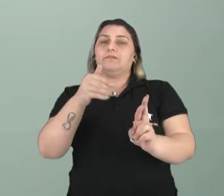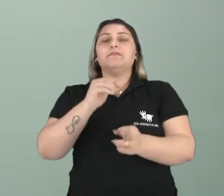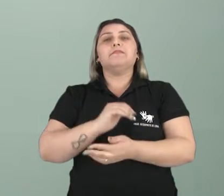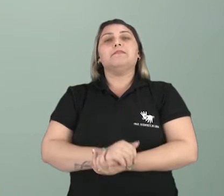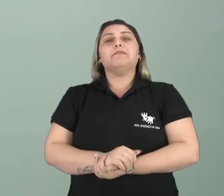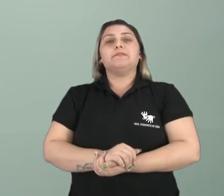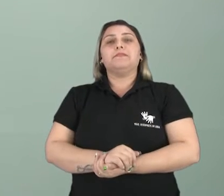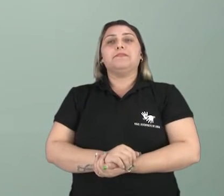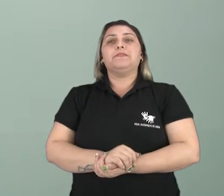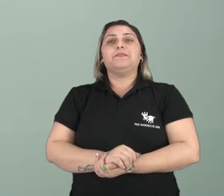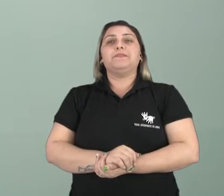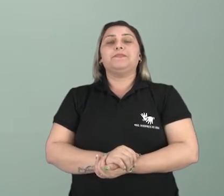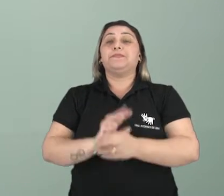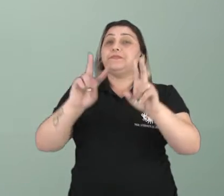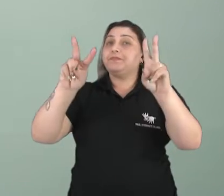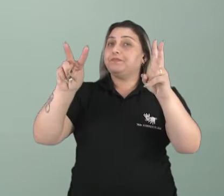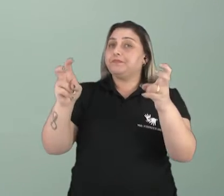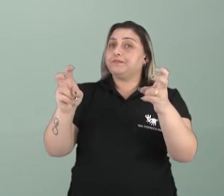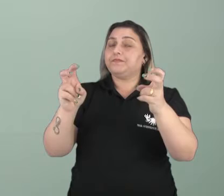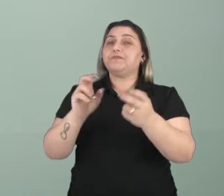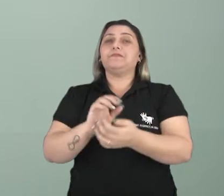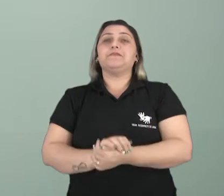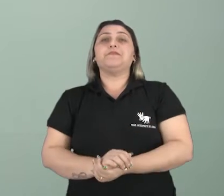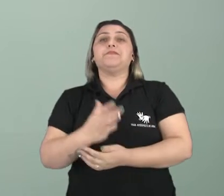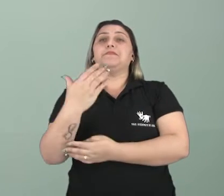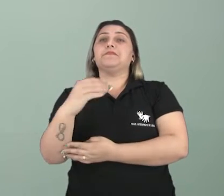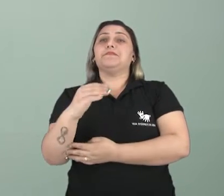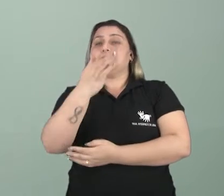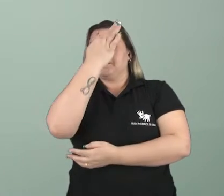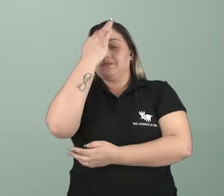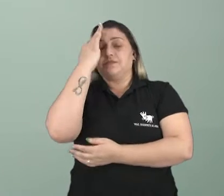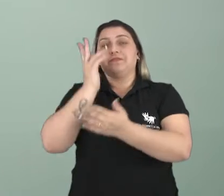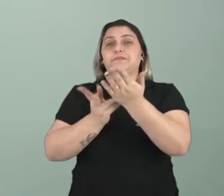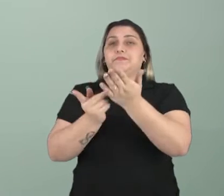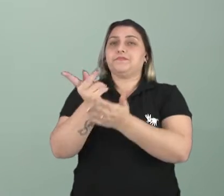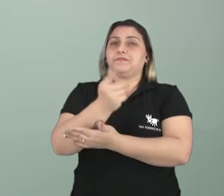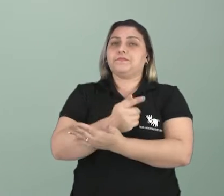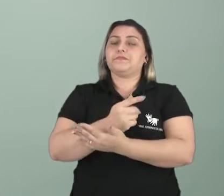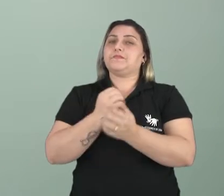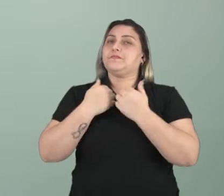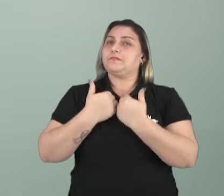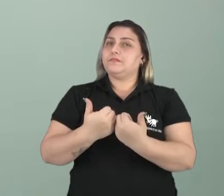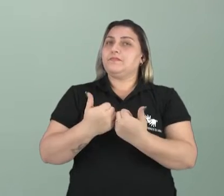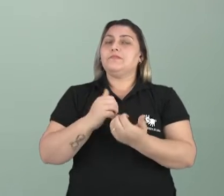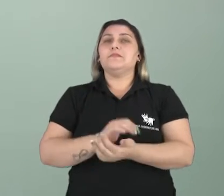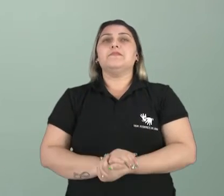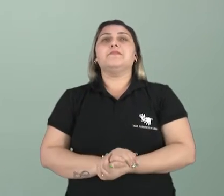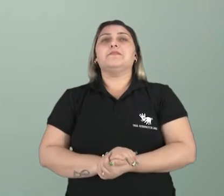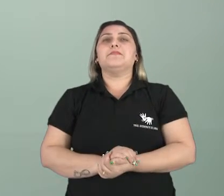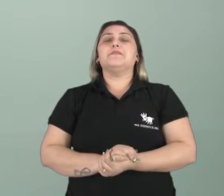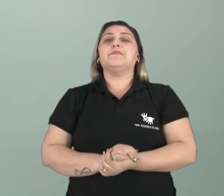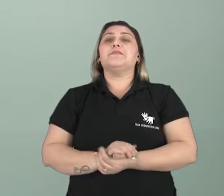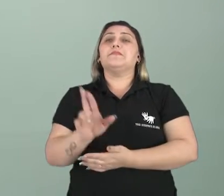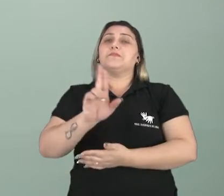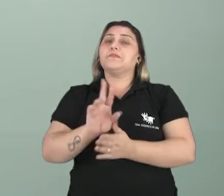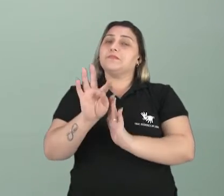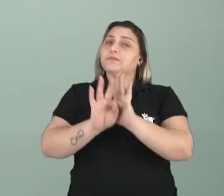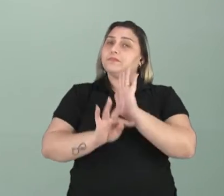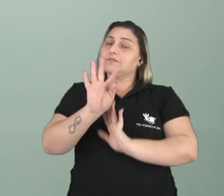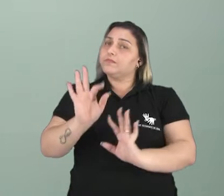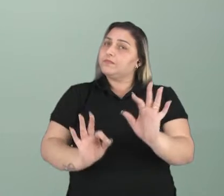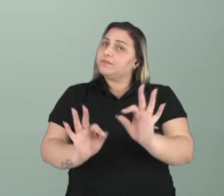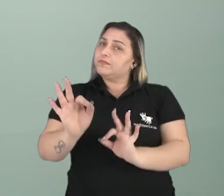referenciais justamente nessa temática que envolve a ciência, filosofia e a arte, tá bom? E aí a gente vai usar um textozinho para a gente